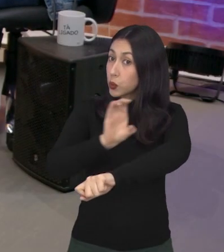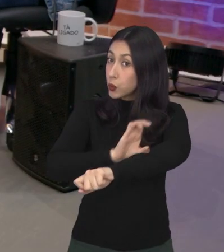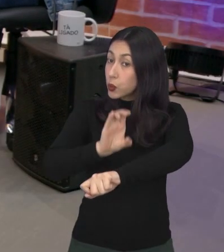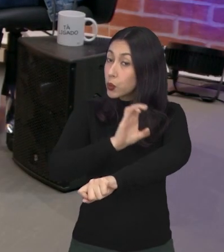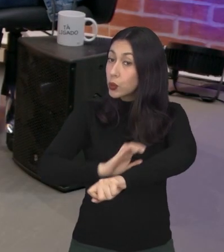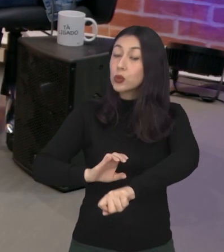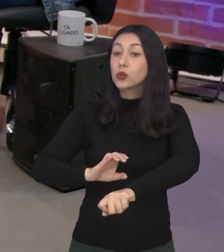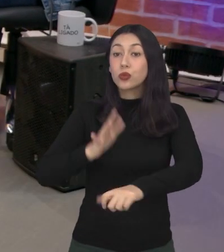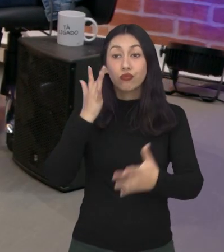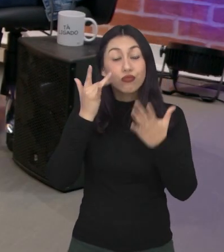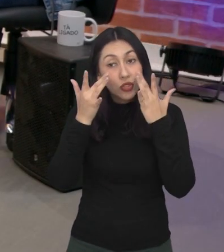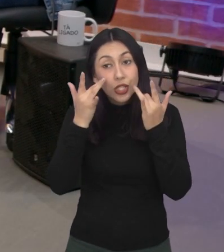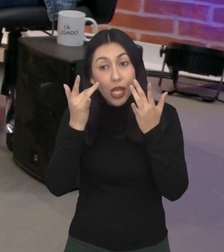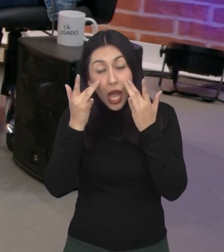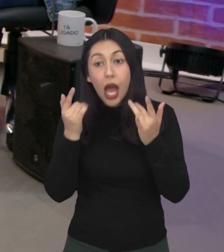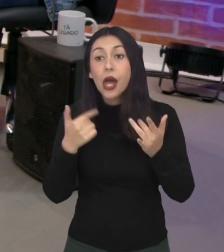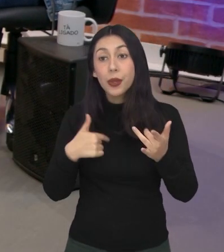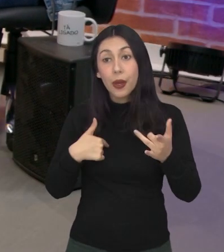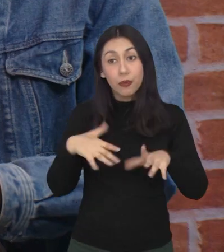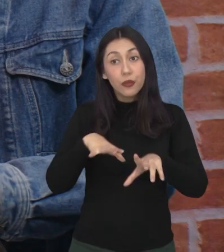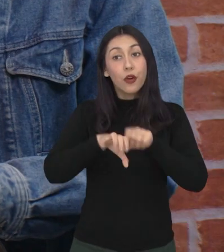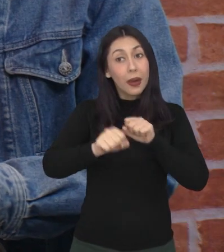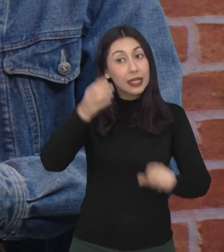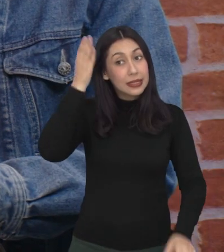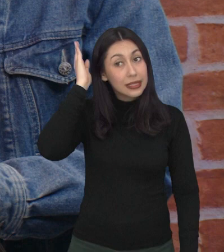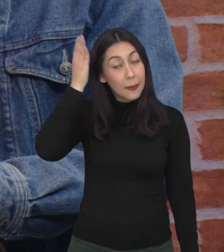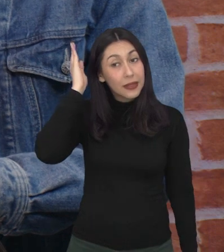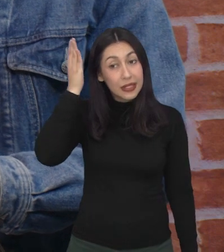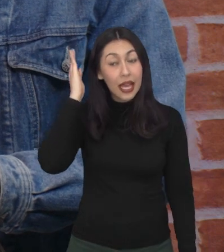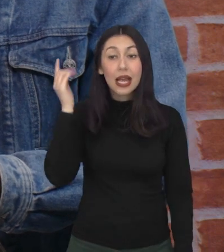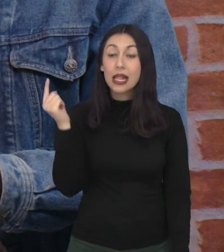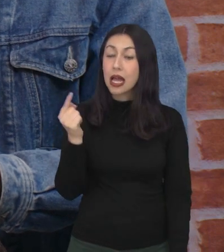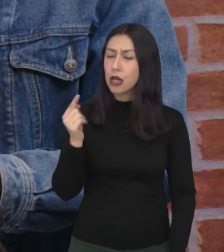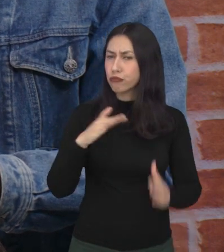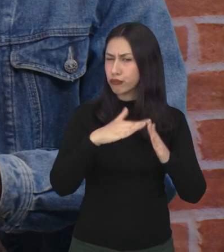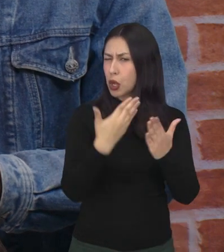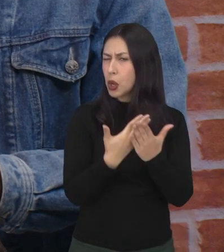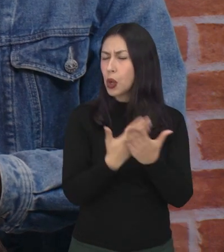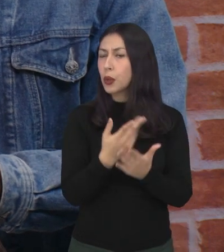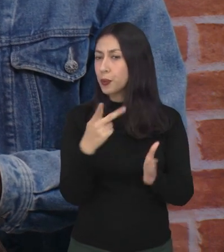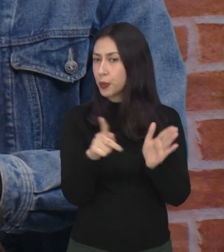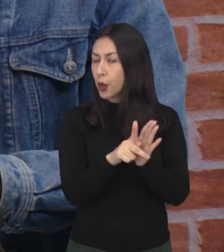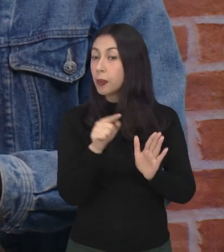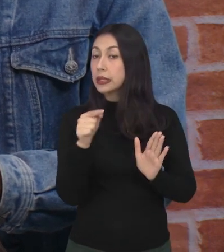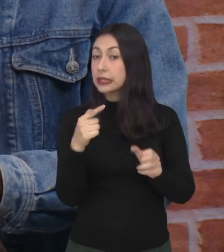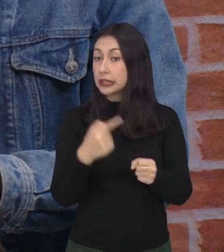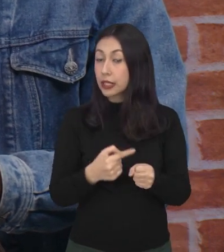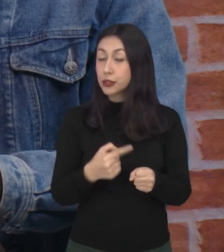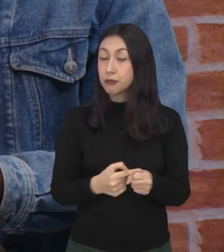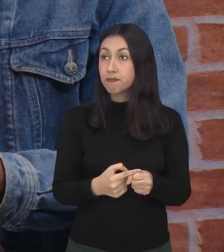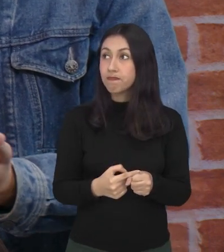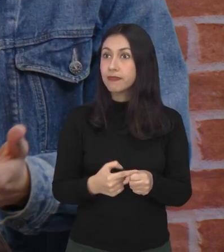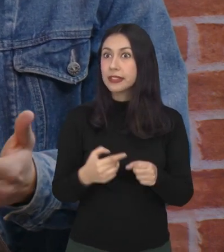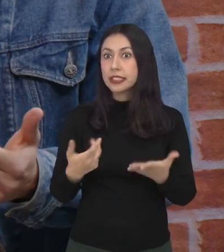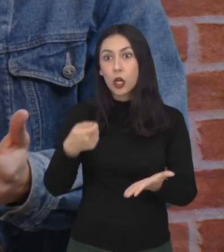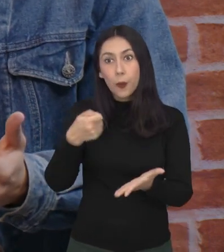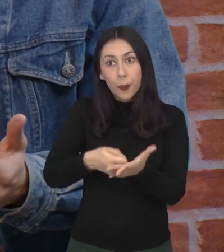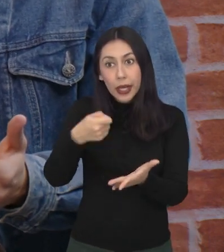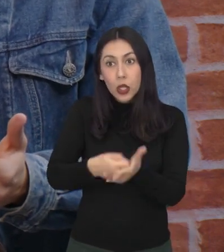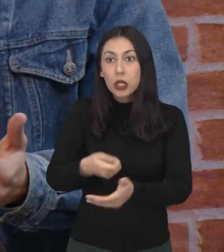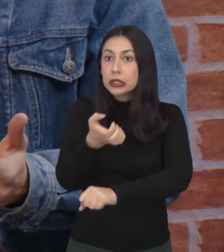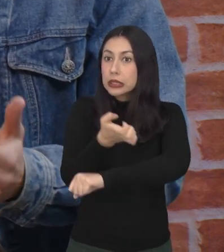radialista. Fiz a faculdade e aí, graças a Deus, deu certo, assim. Consegui unir muito bem as minhas duas experiências, né? Como jornalista e como